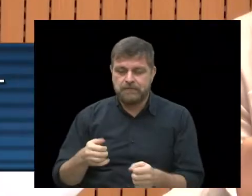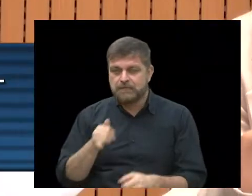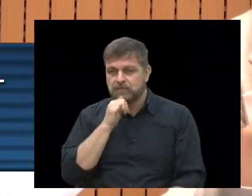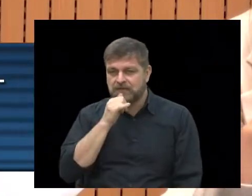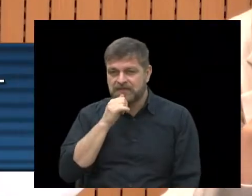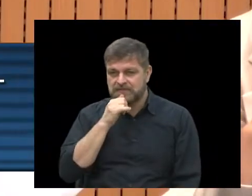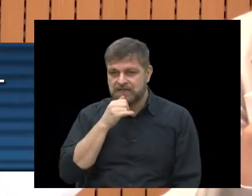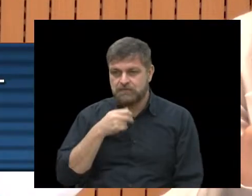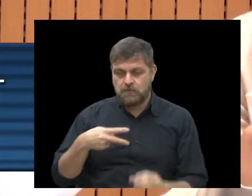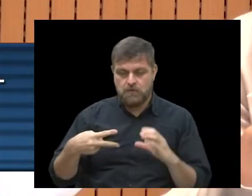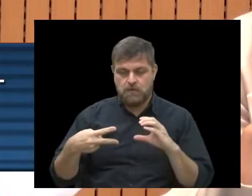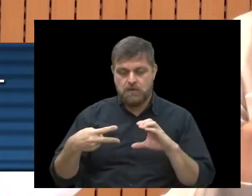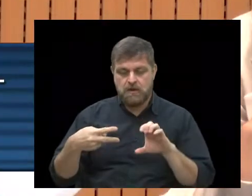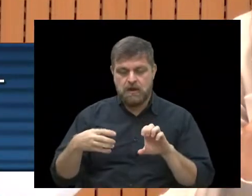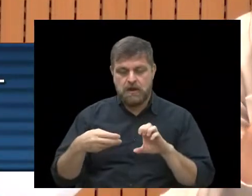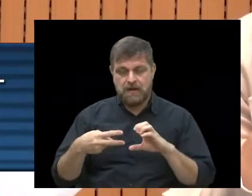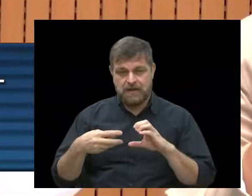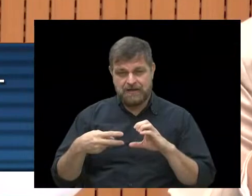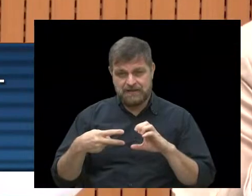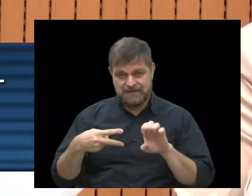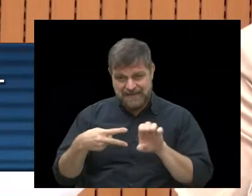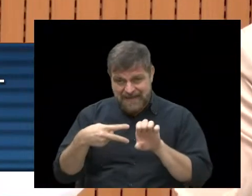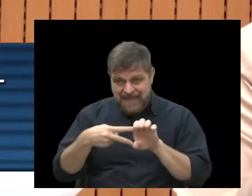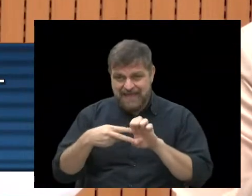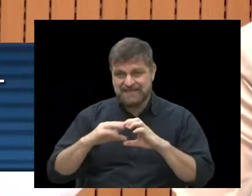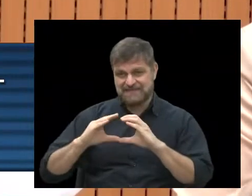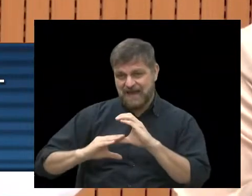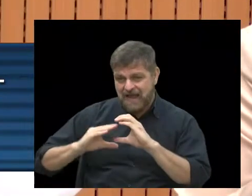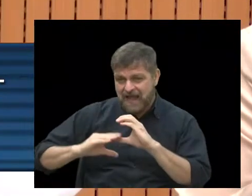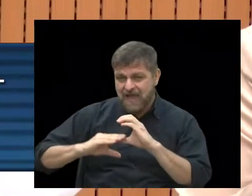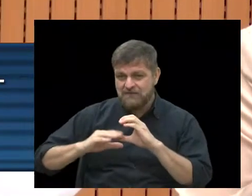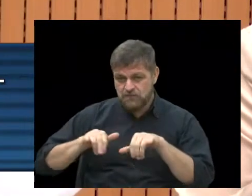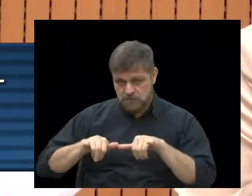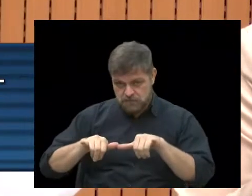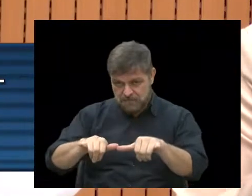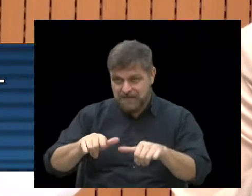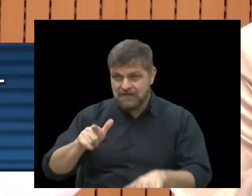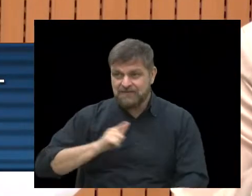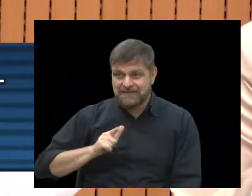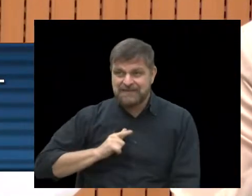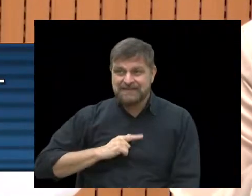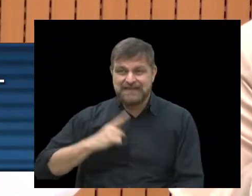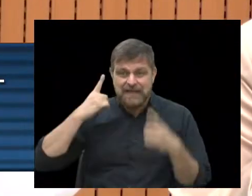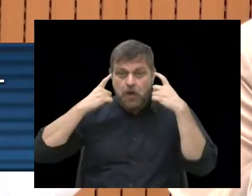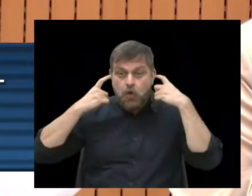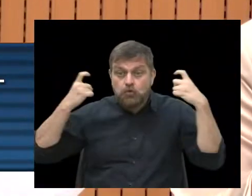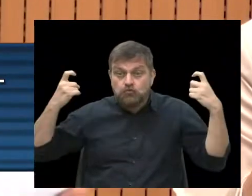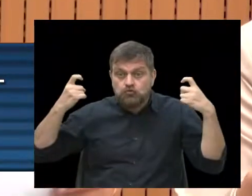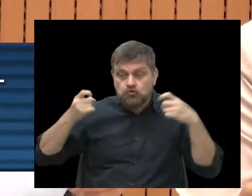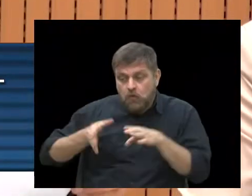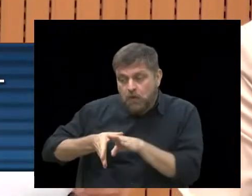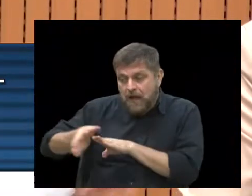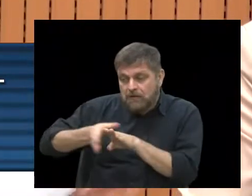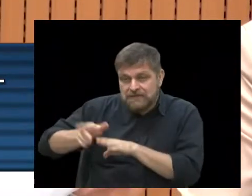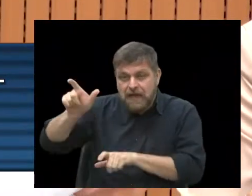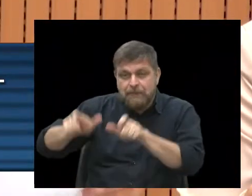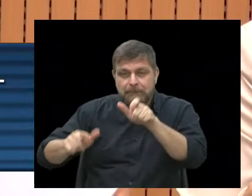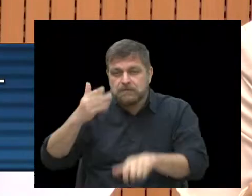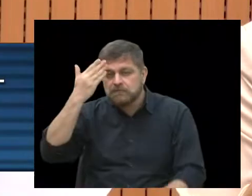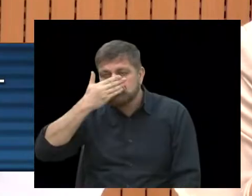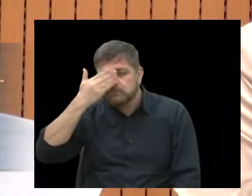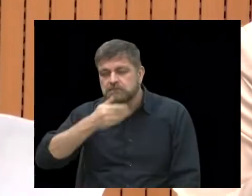a obrigatoriedade dos hipermercados localizados no município de Campinas utilizarem aviso sonoro para atendimento de pessoas com deficiência